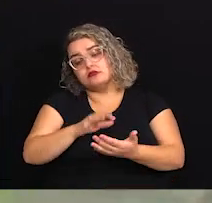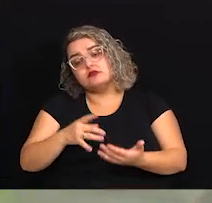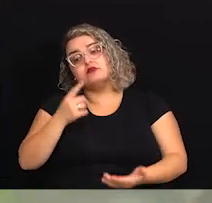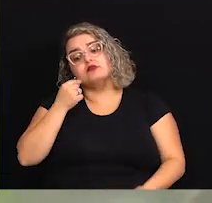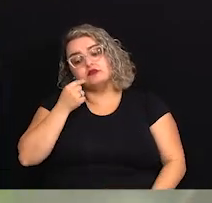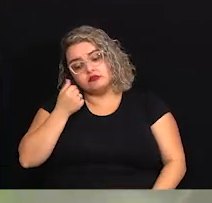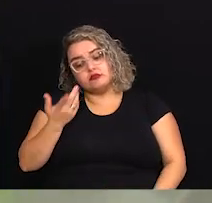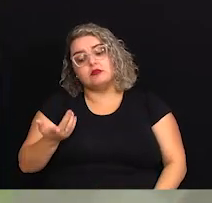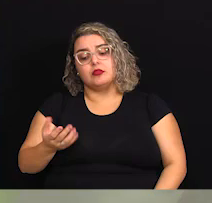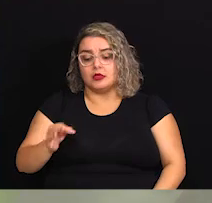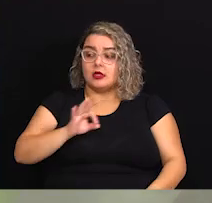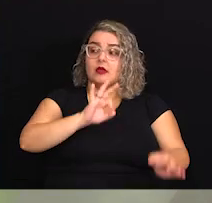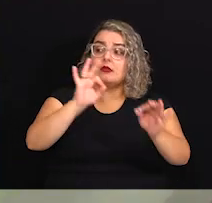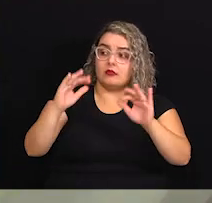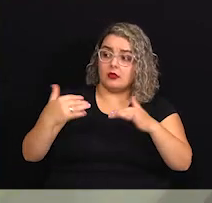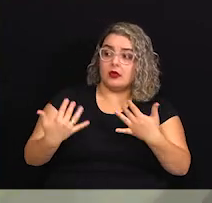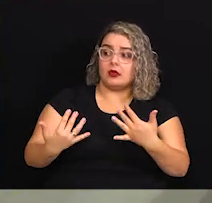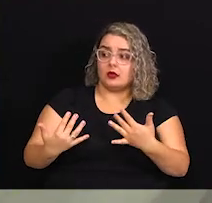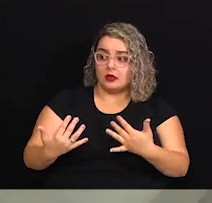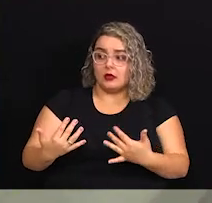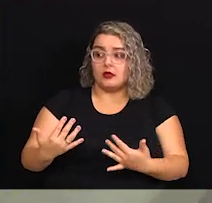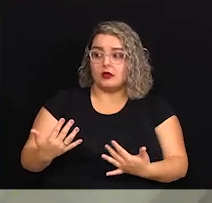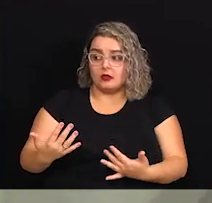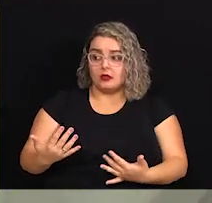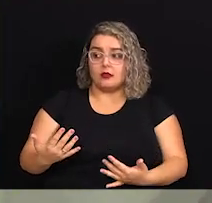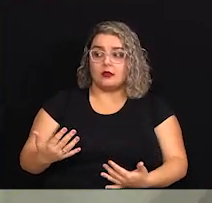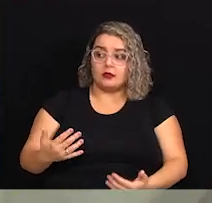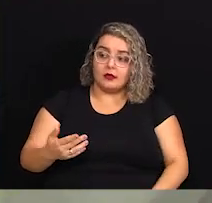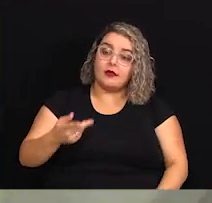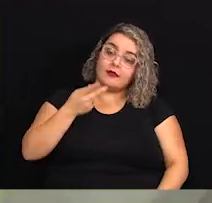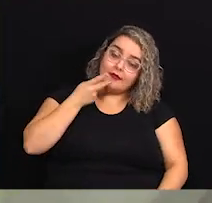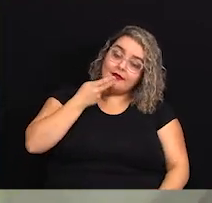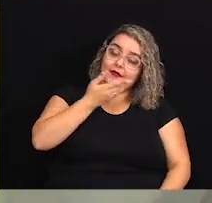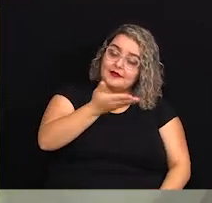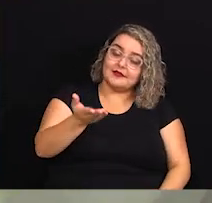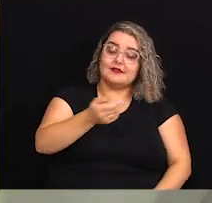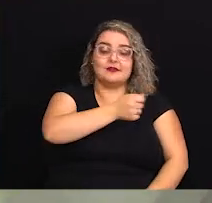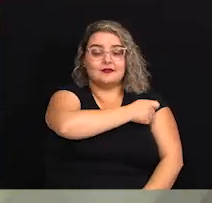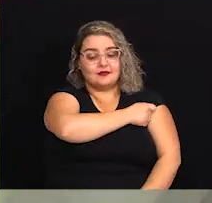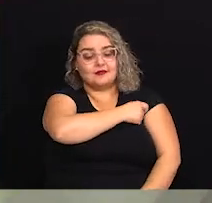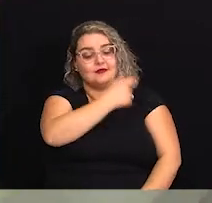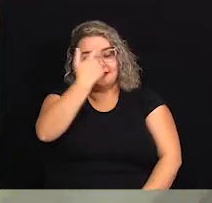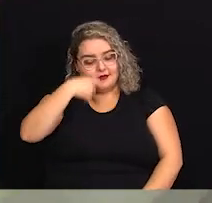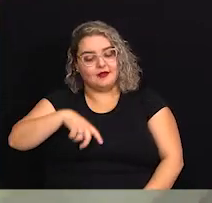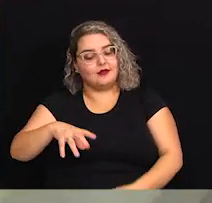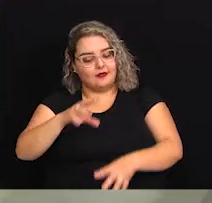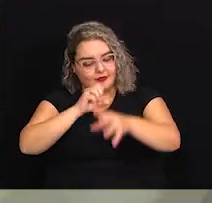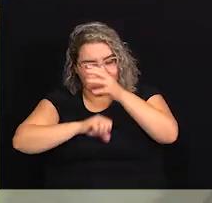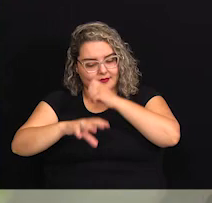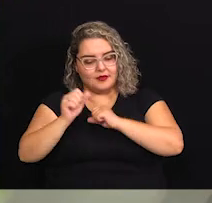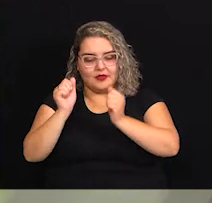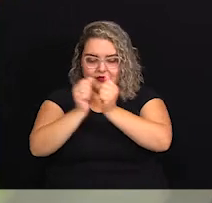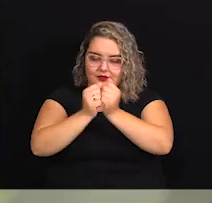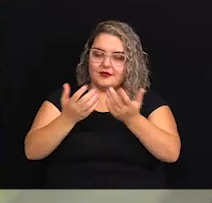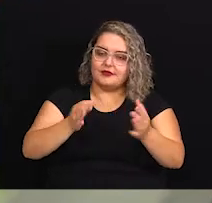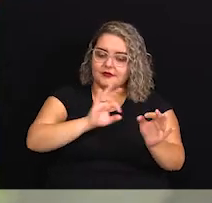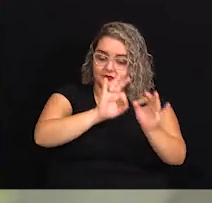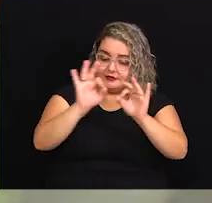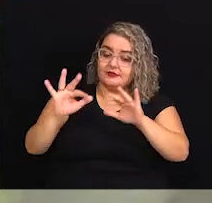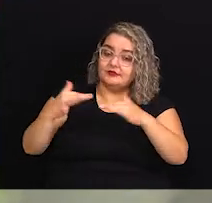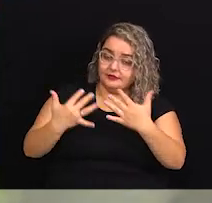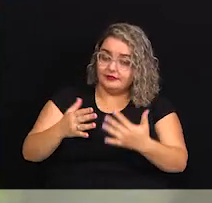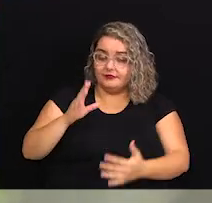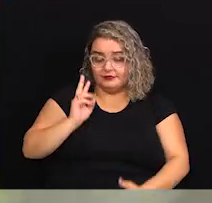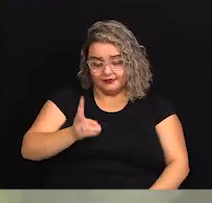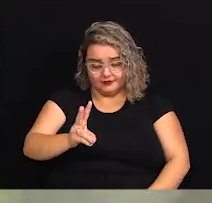do Lápis, se você que acompanha aí, eu sinto vocês como alunos aqui, e eu também aprendendo junto. Se vocês estão